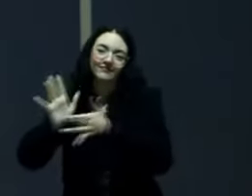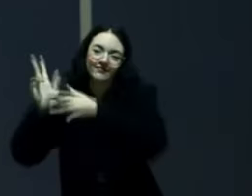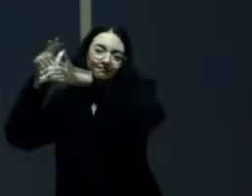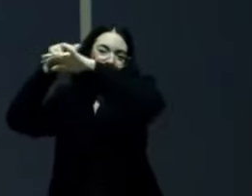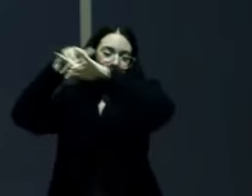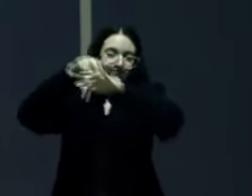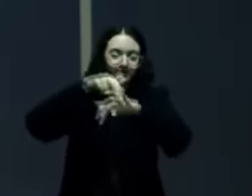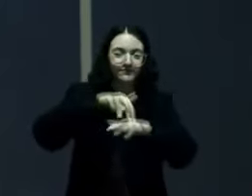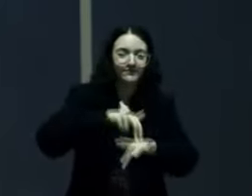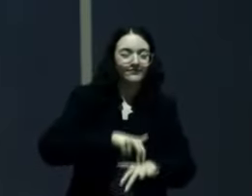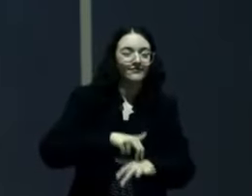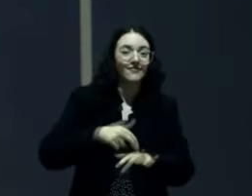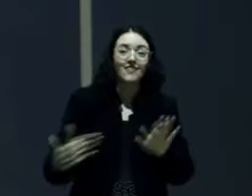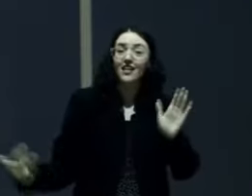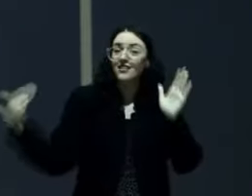Até que Ele venha.